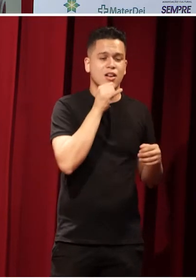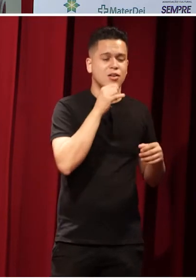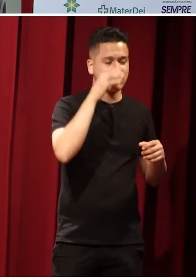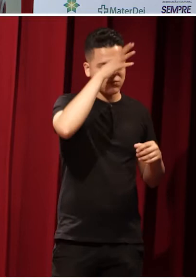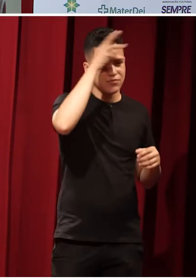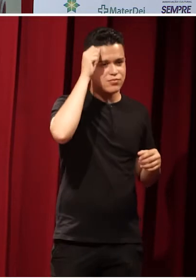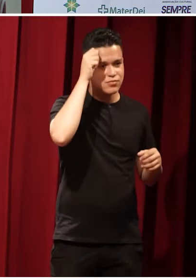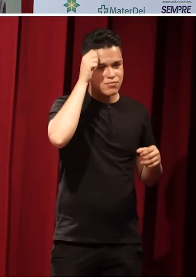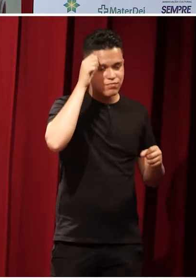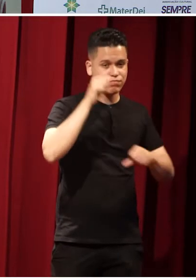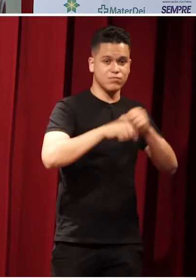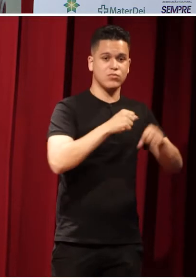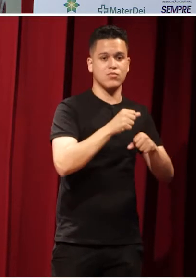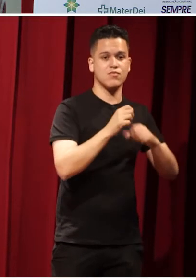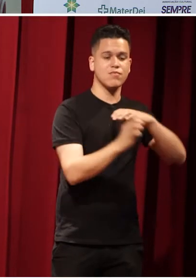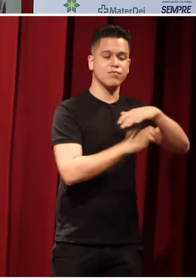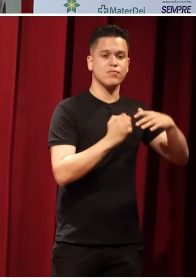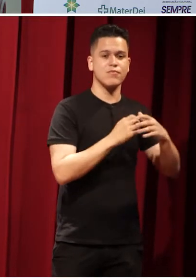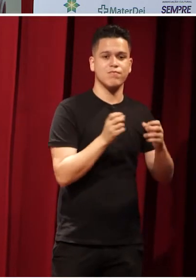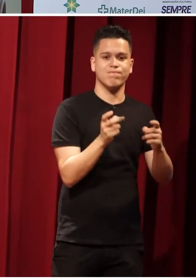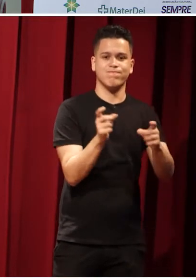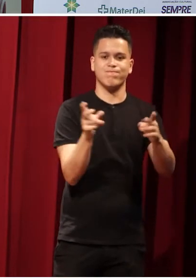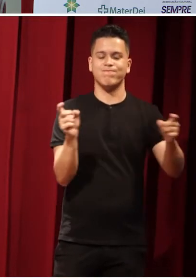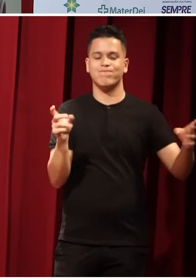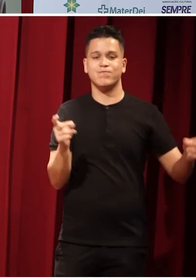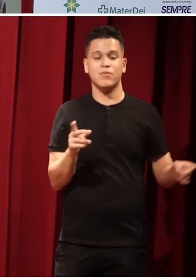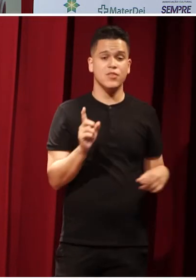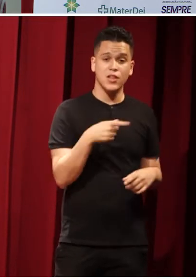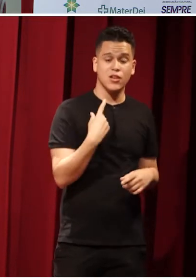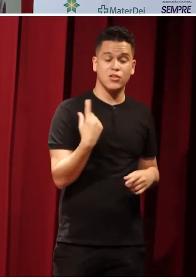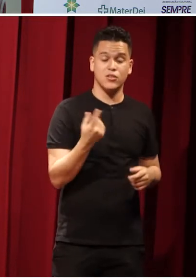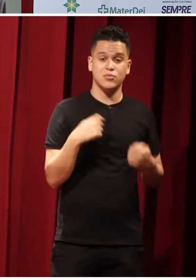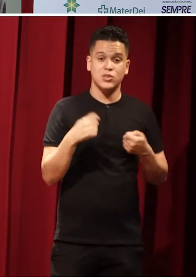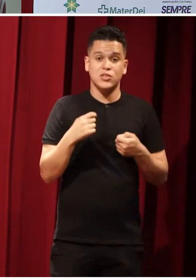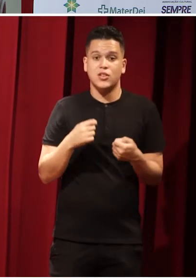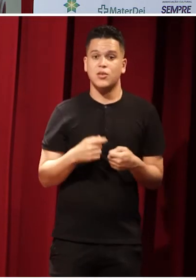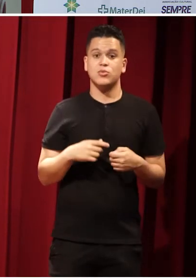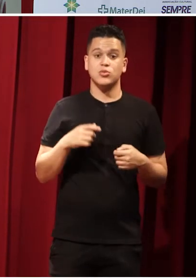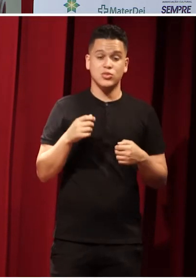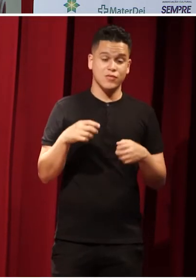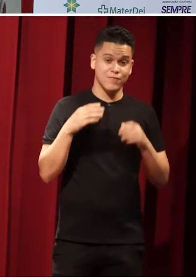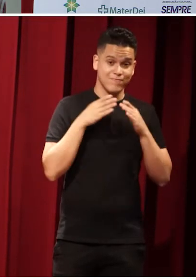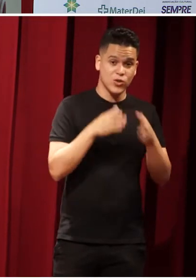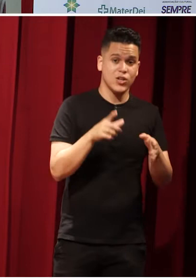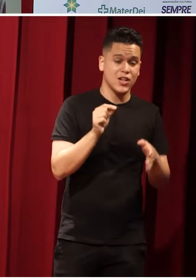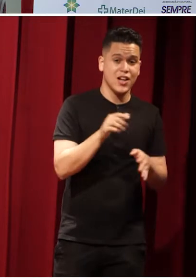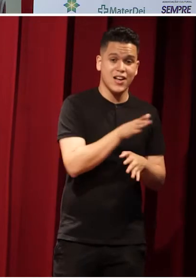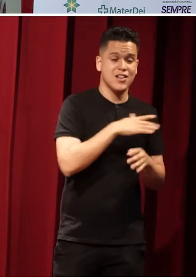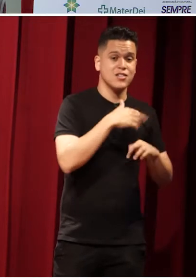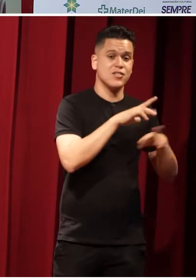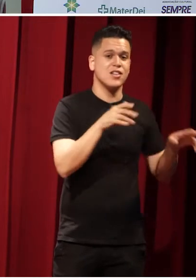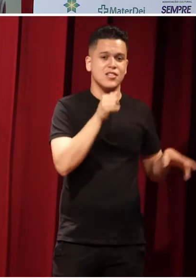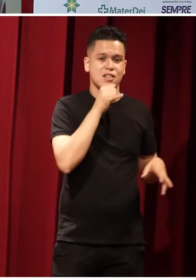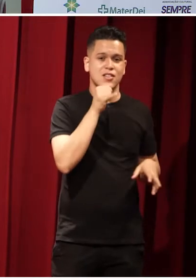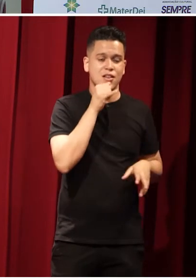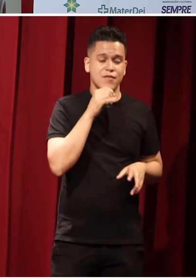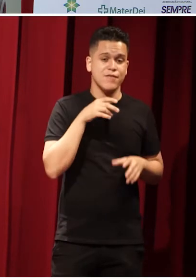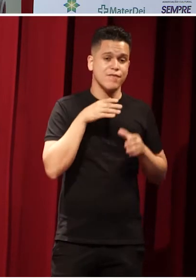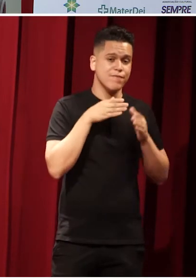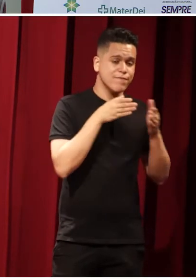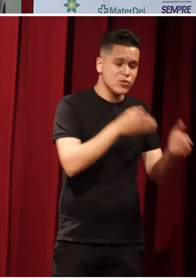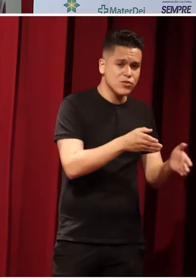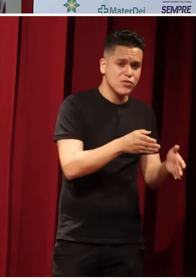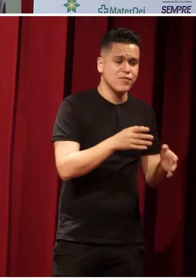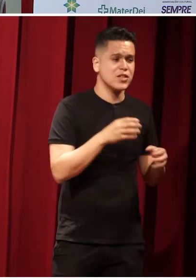infraestrutura para o turismo ecológico. O turismo ecológico no mundo cresce 15% ao ano. O crescimento